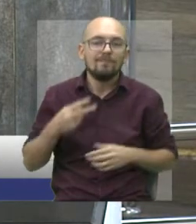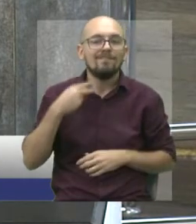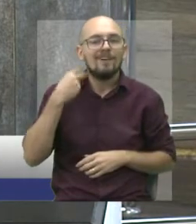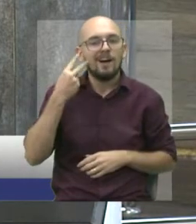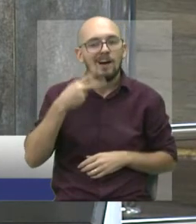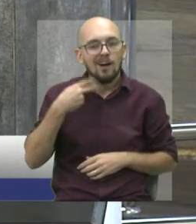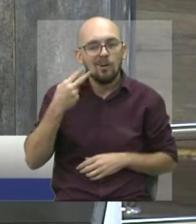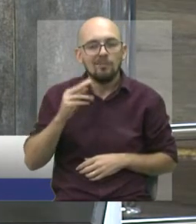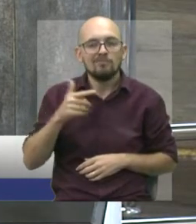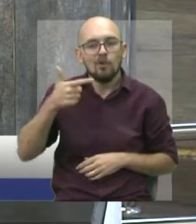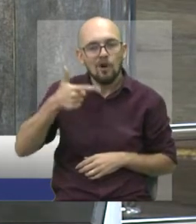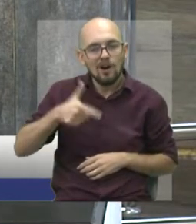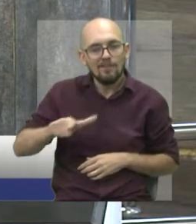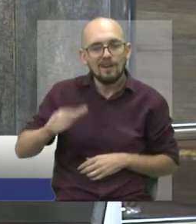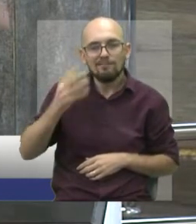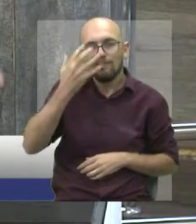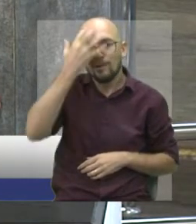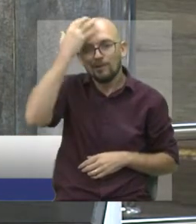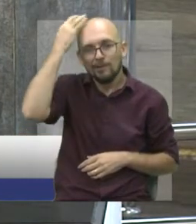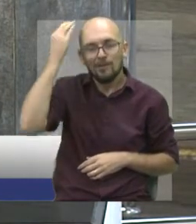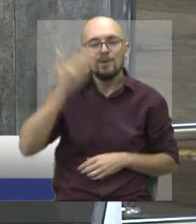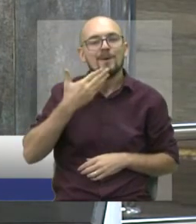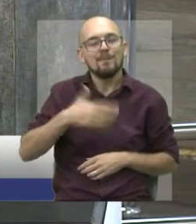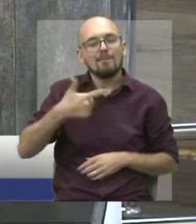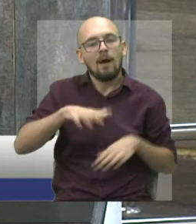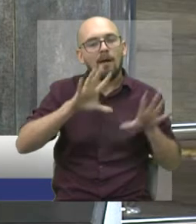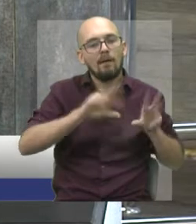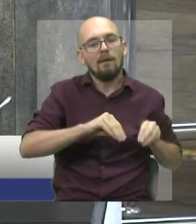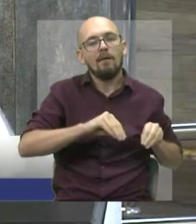Toninho novamente e pede adiamento para mais três sessões.